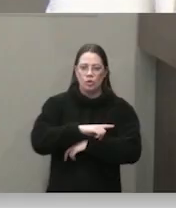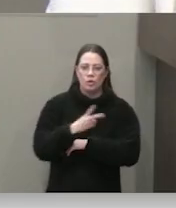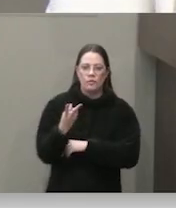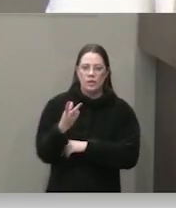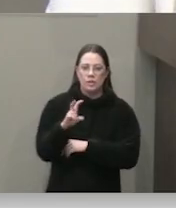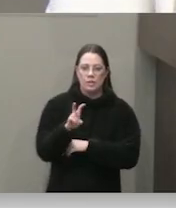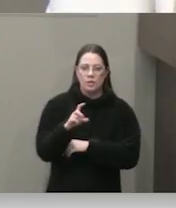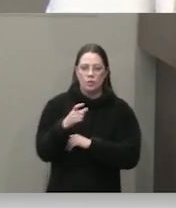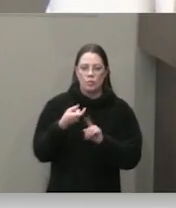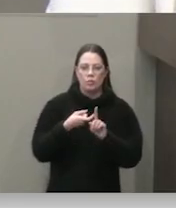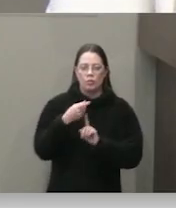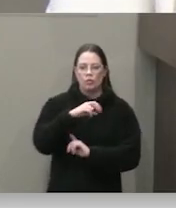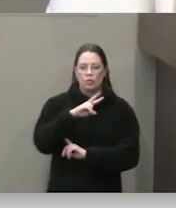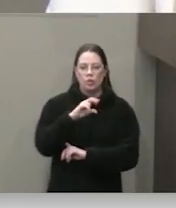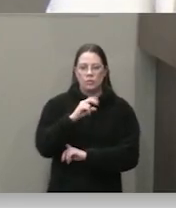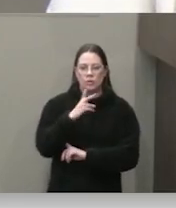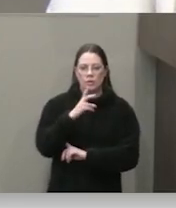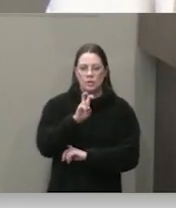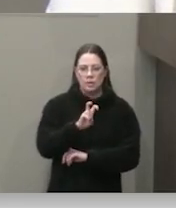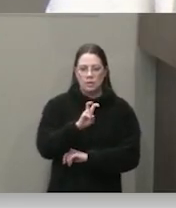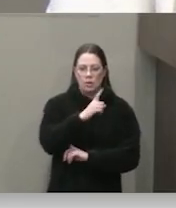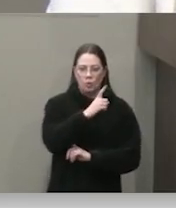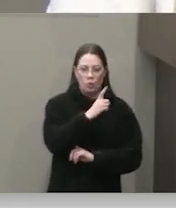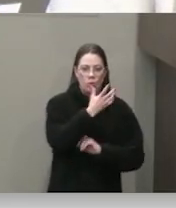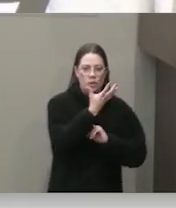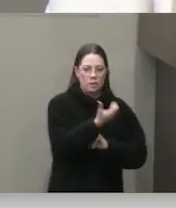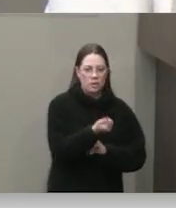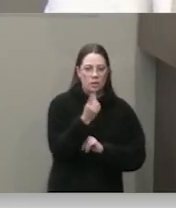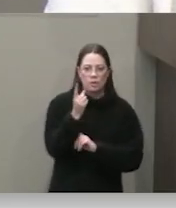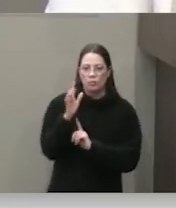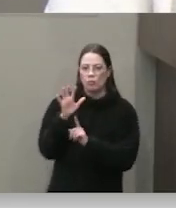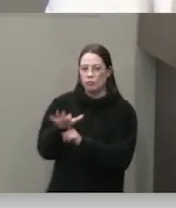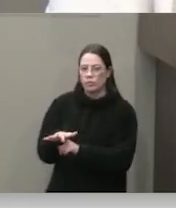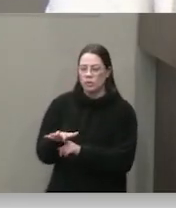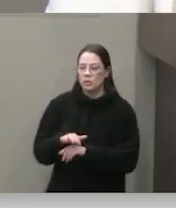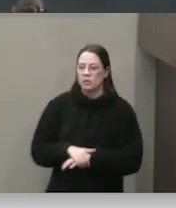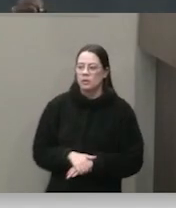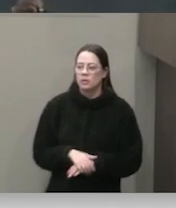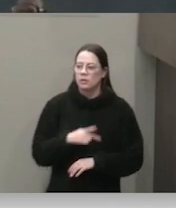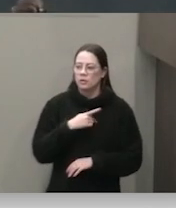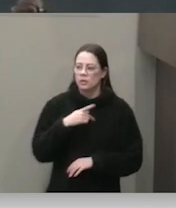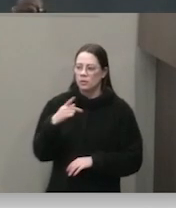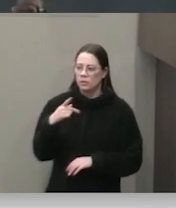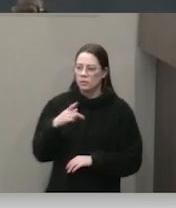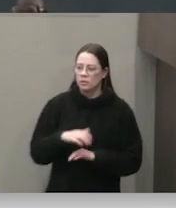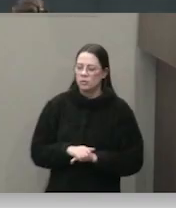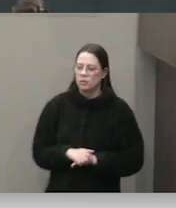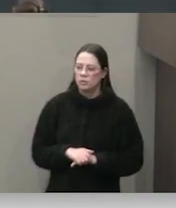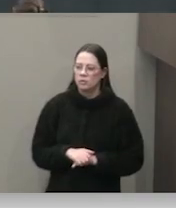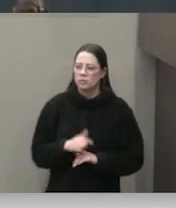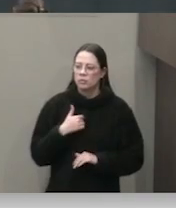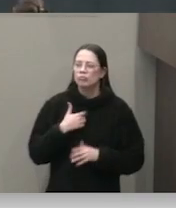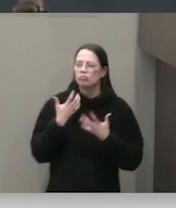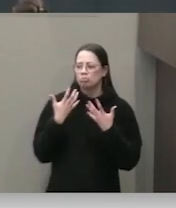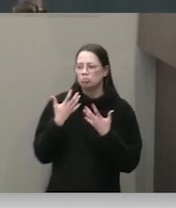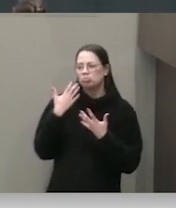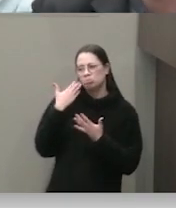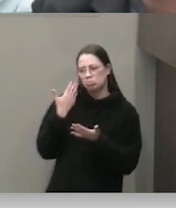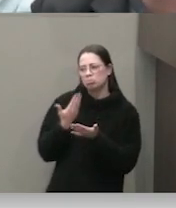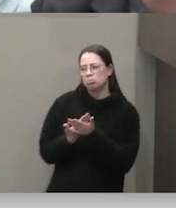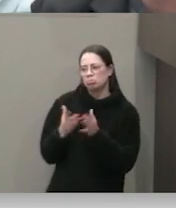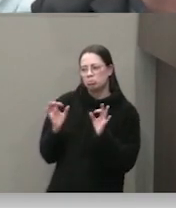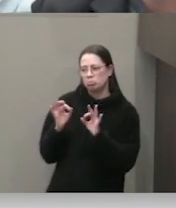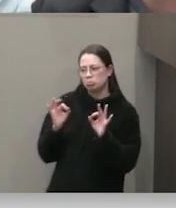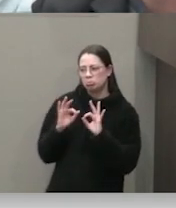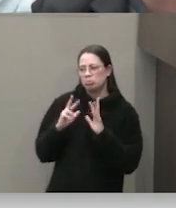2025. Lembrando, é um favorável e um contrário. Presidente, acredito que ninguém vai ser contrário. Eu gostaria